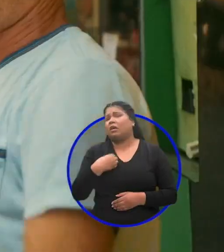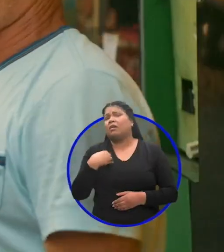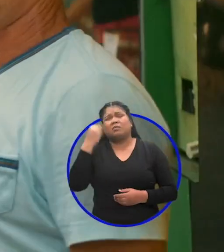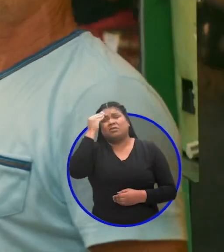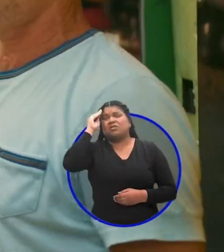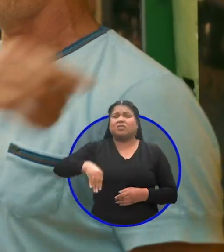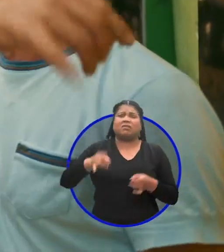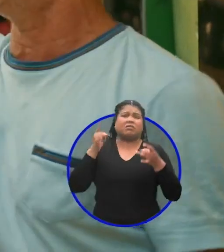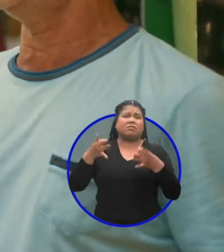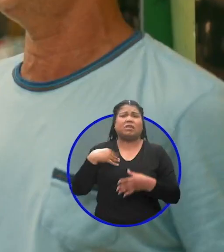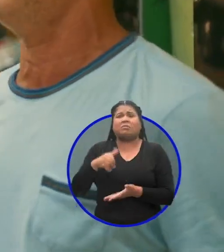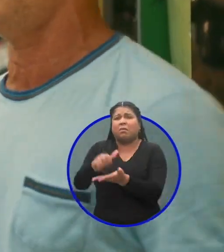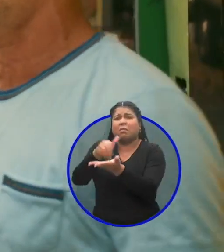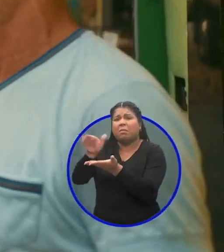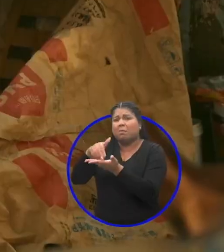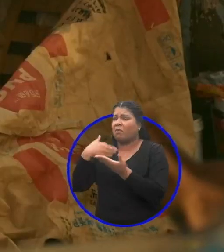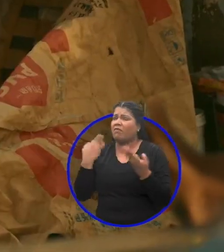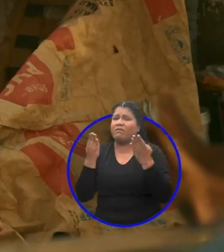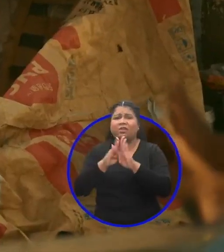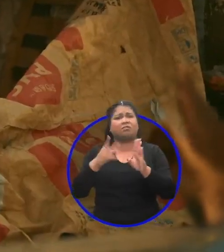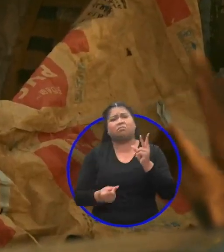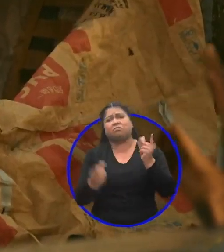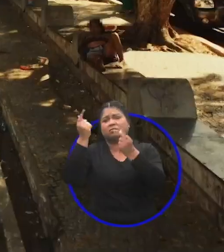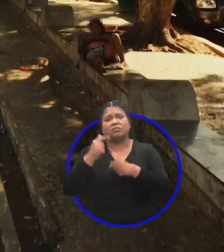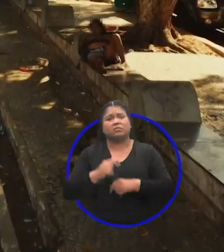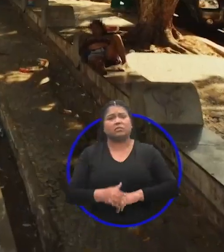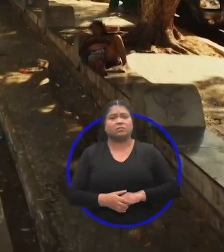pra vender e embora. Desempregar a gente e embora.